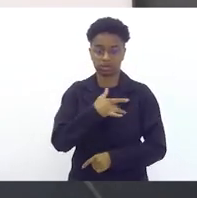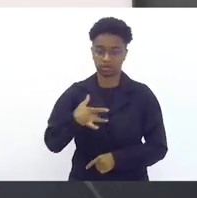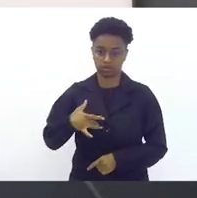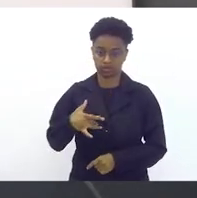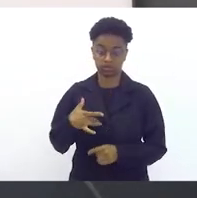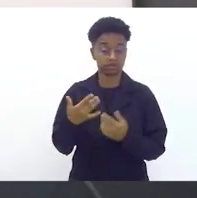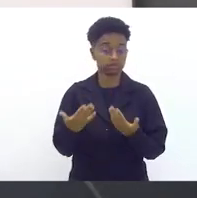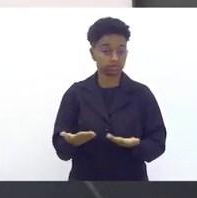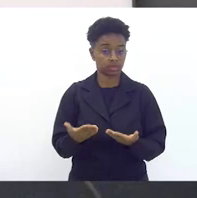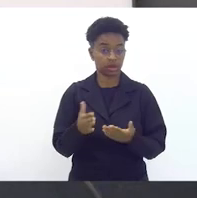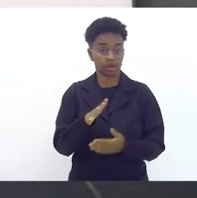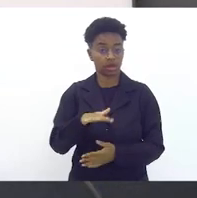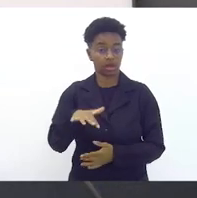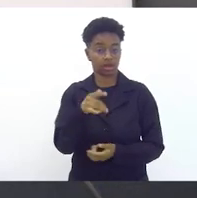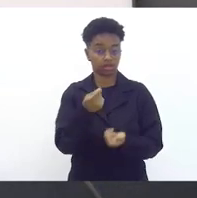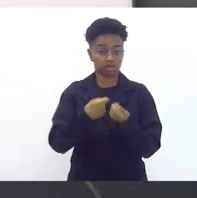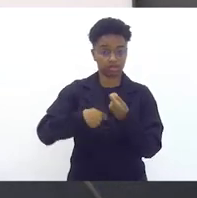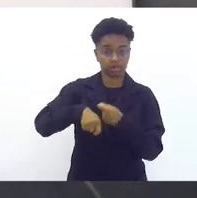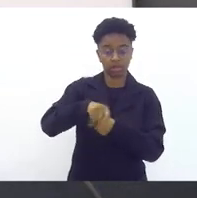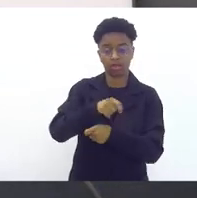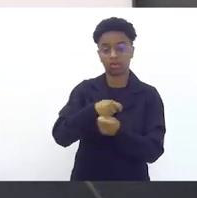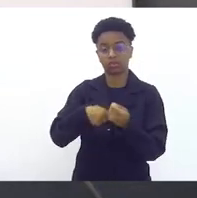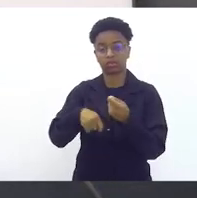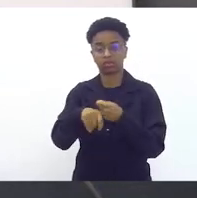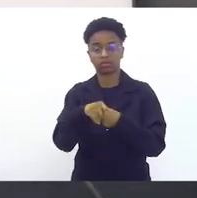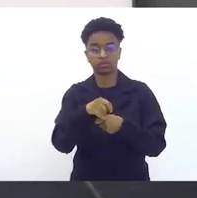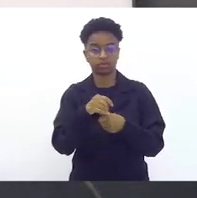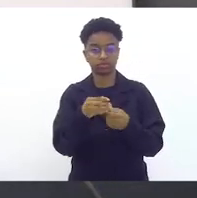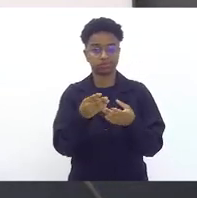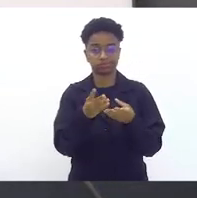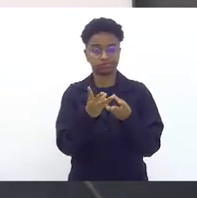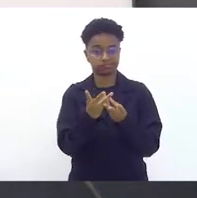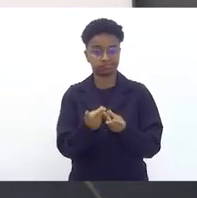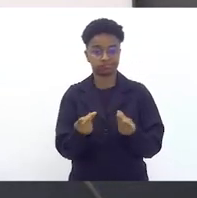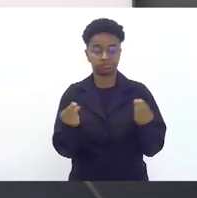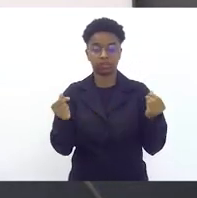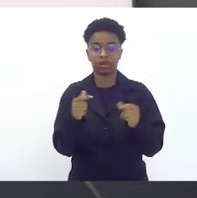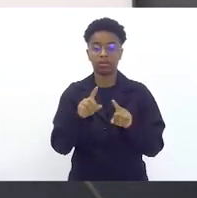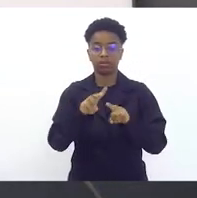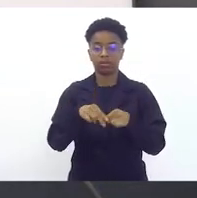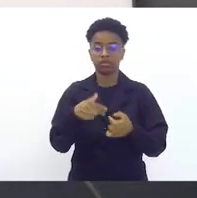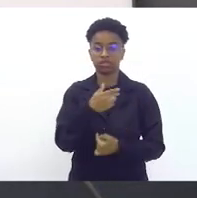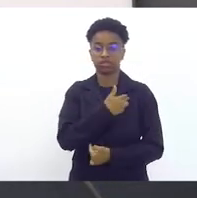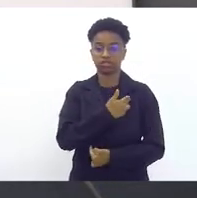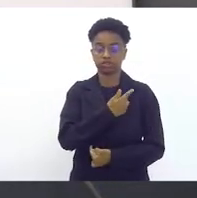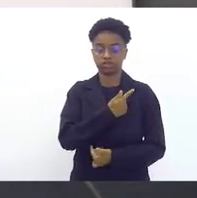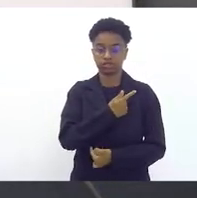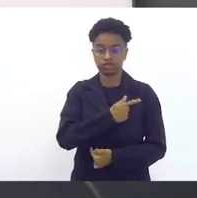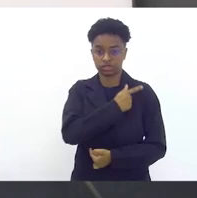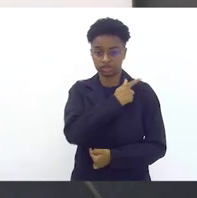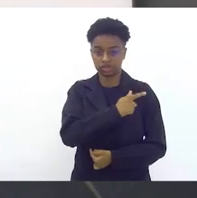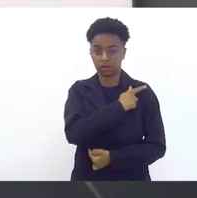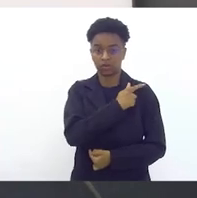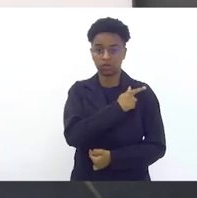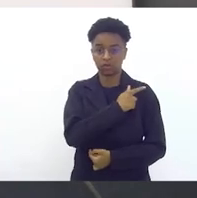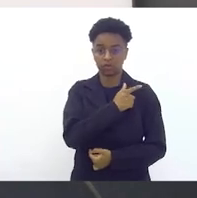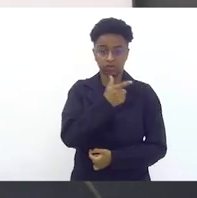A mesa de negociação, que foi desfeita pela gestão do secretário Schiep, ainda não foi